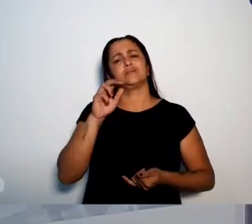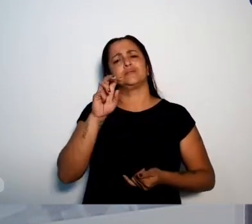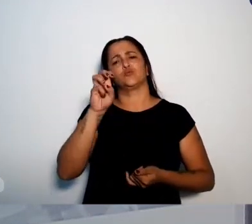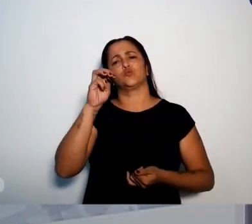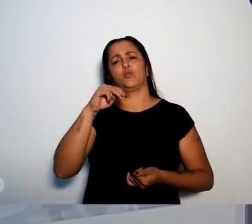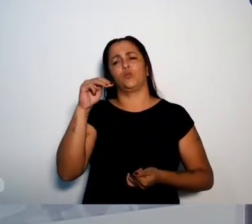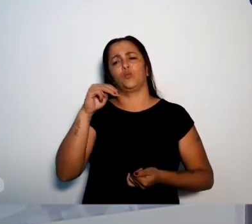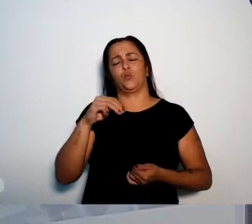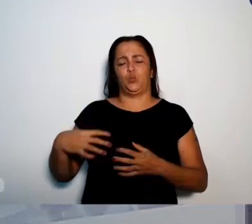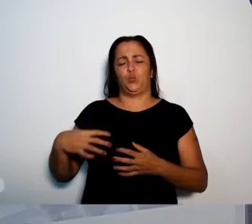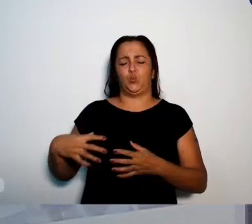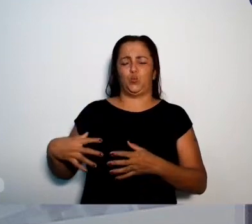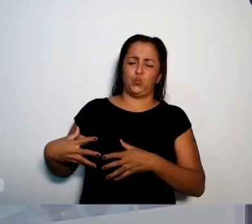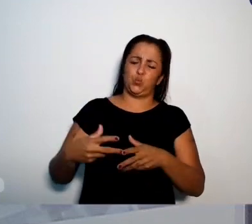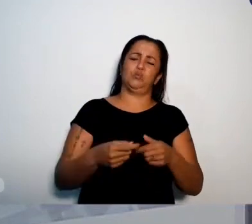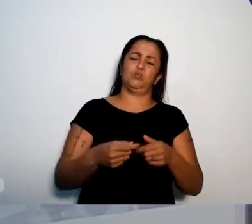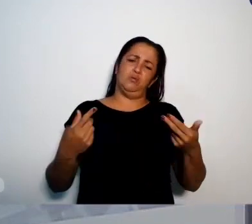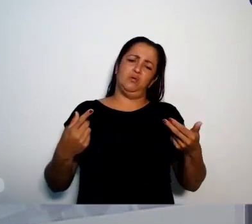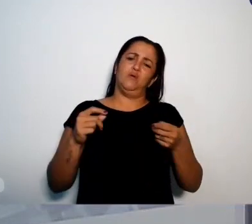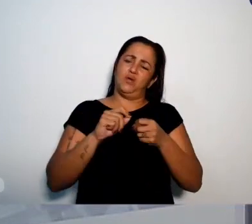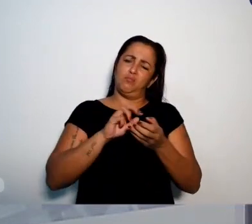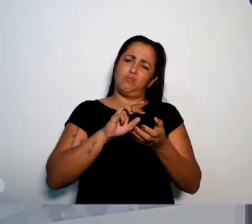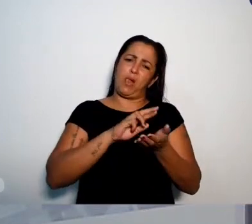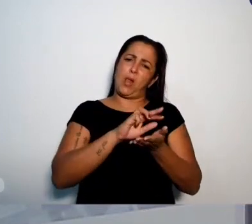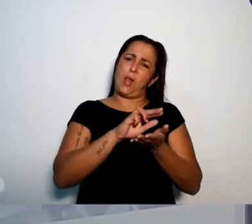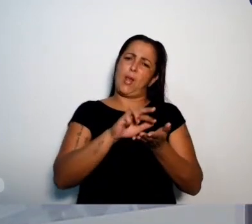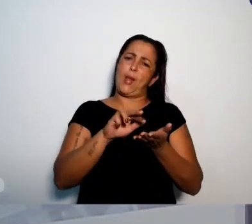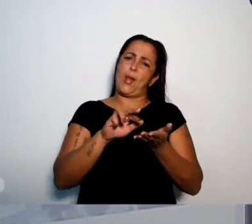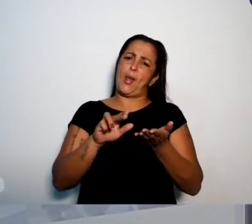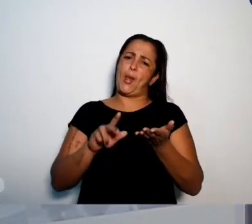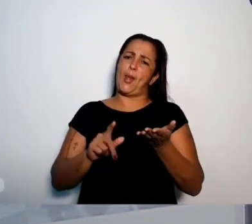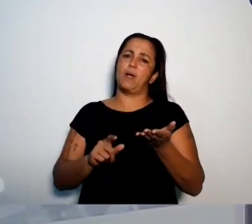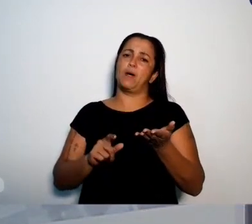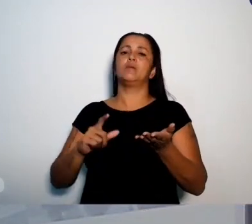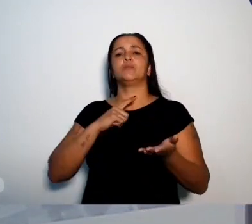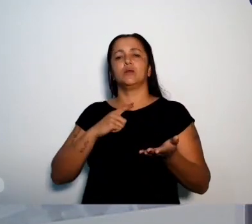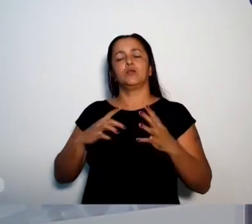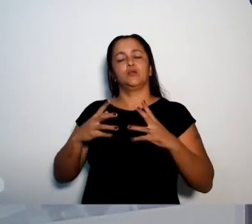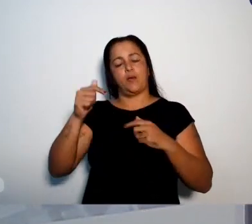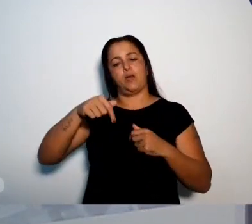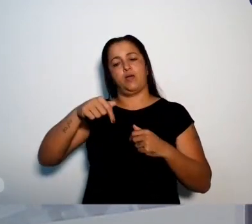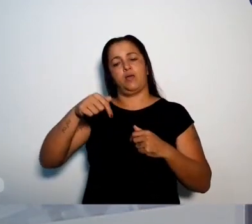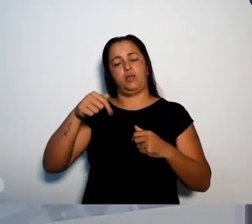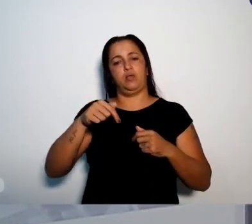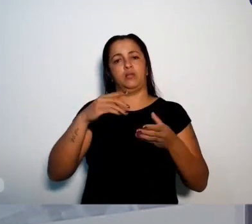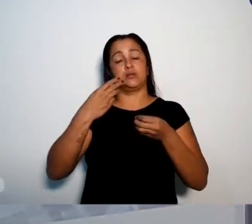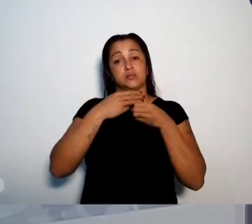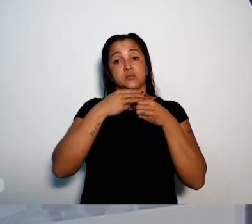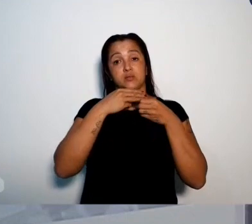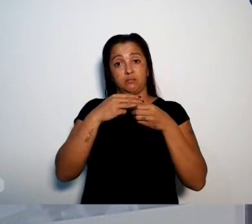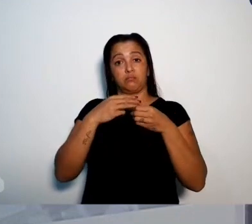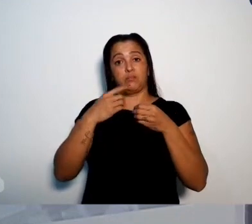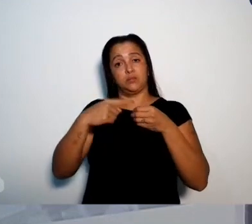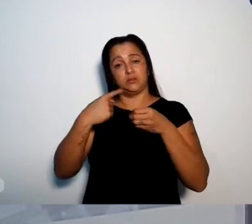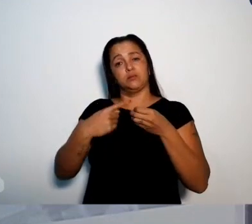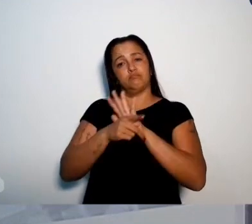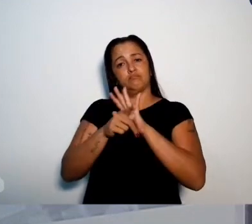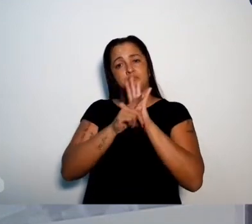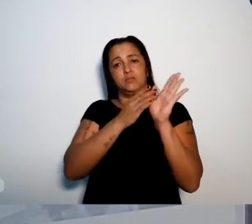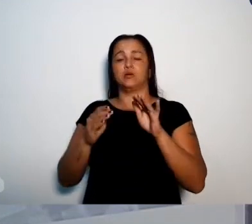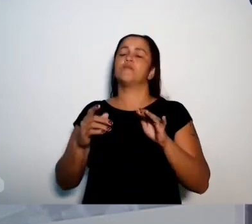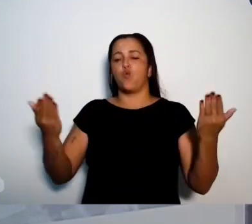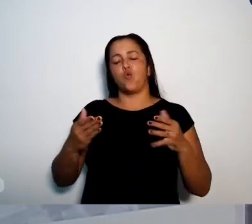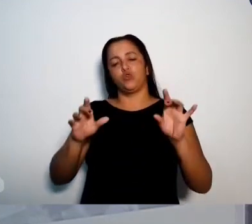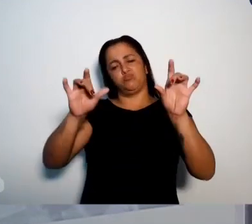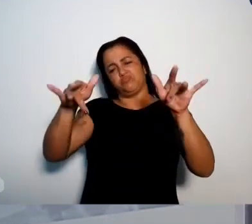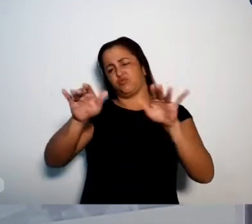fizemos, não só eu, mas todos os vereadores na nossa cidade de Botucatu. Então, por hoje é só, senhor